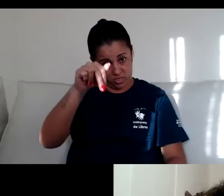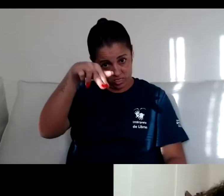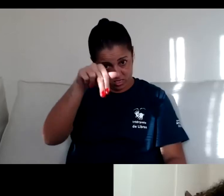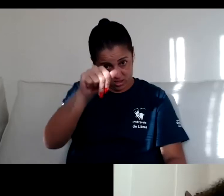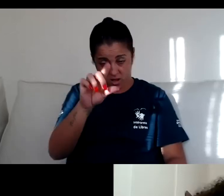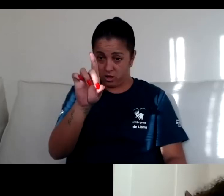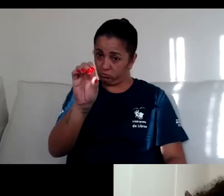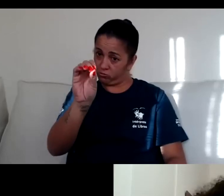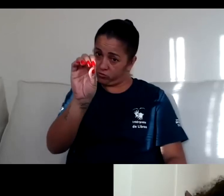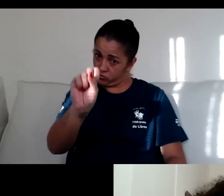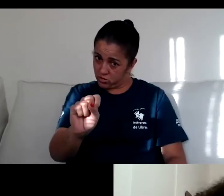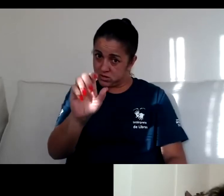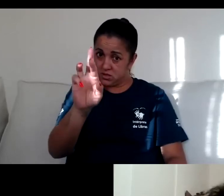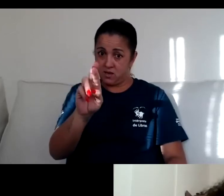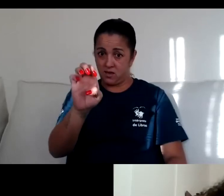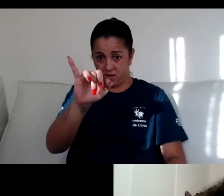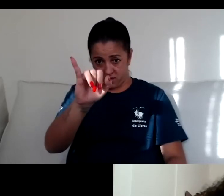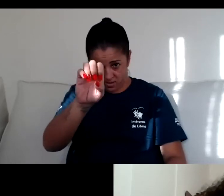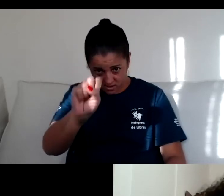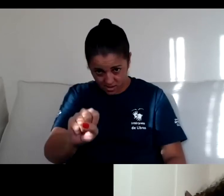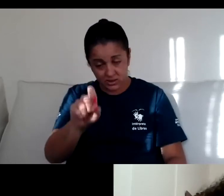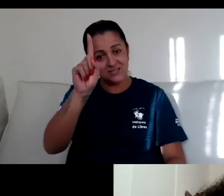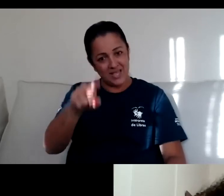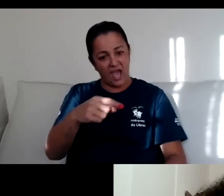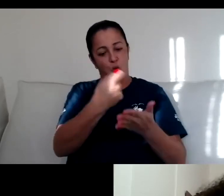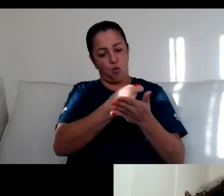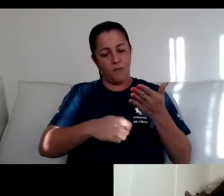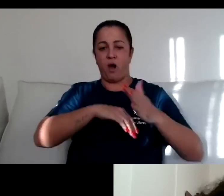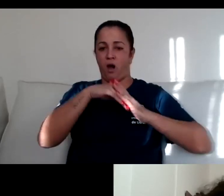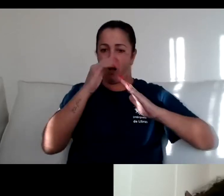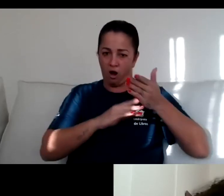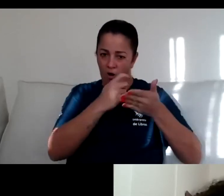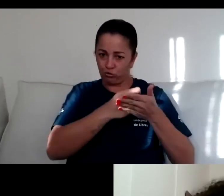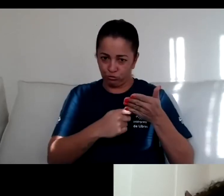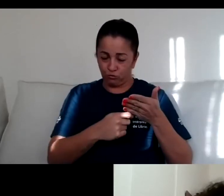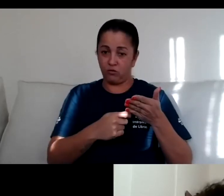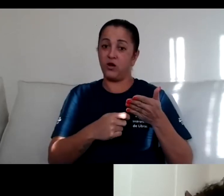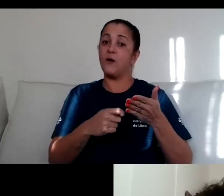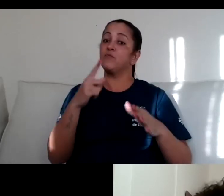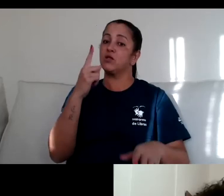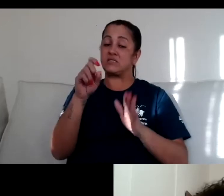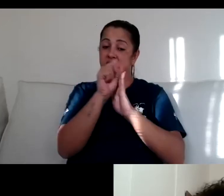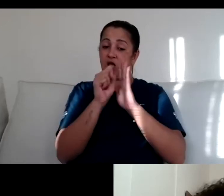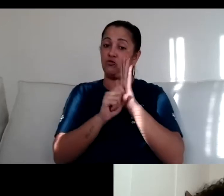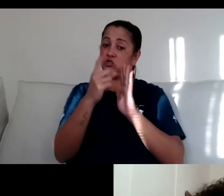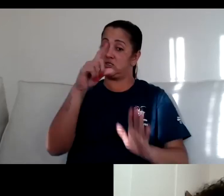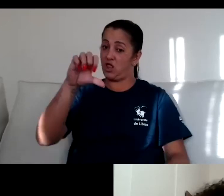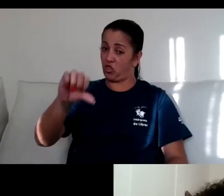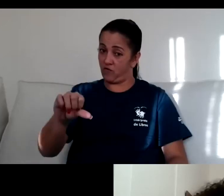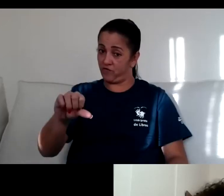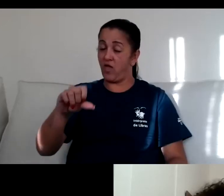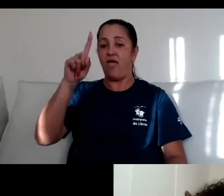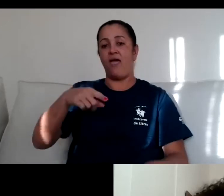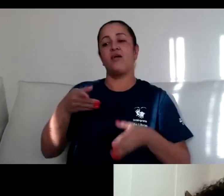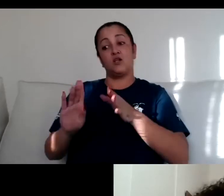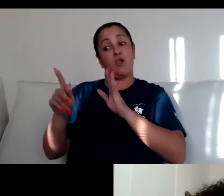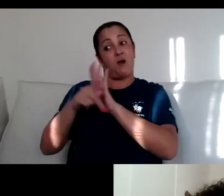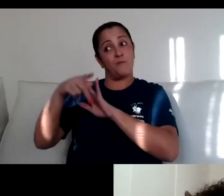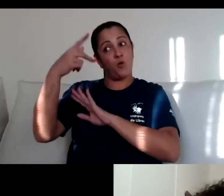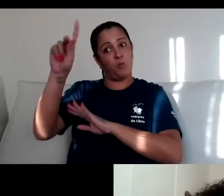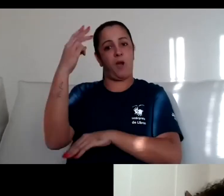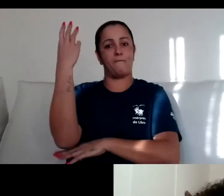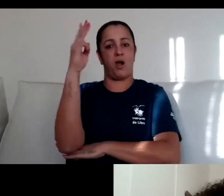XIX, maranhense, assim como a nossa Francilene Cardoso, também é maranhense, e escreveu o nosso primeiro